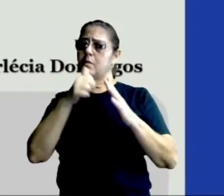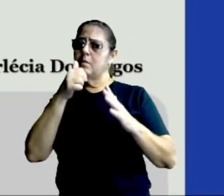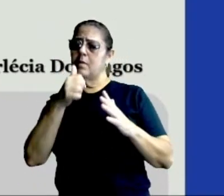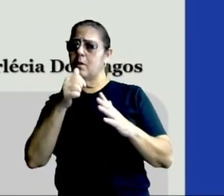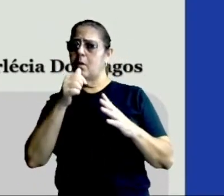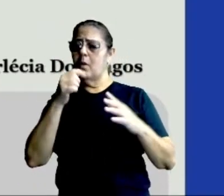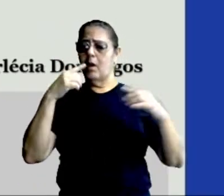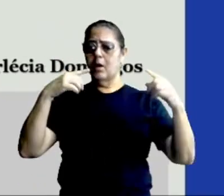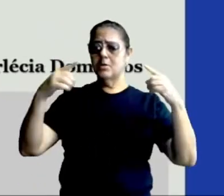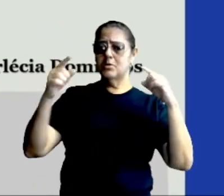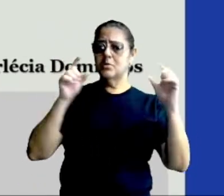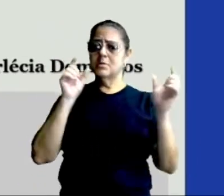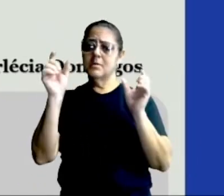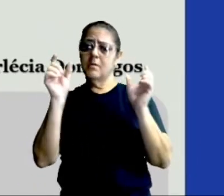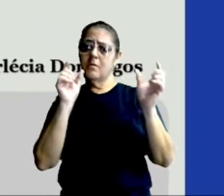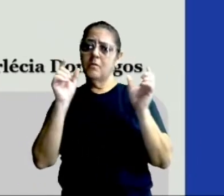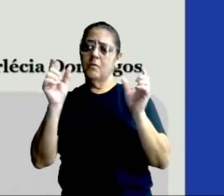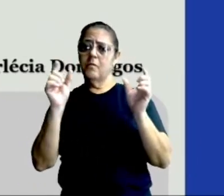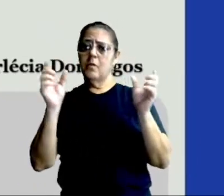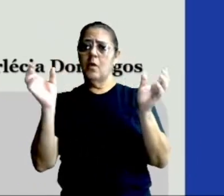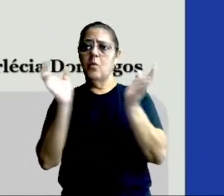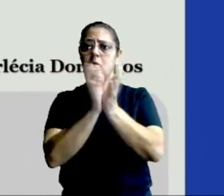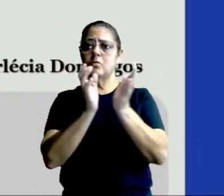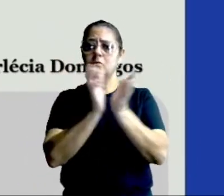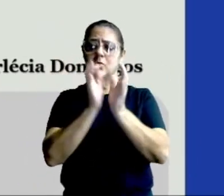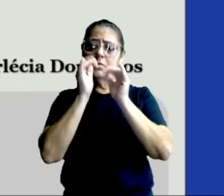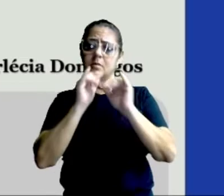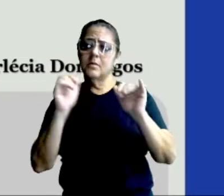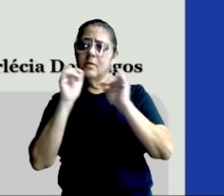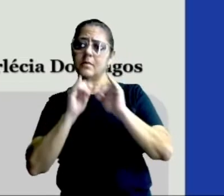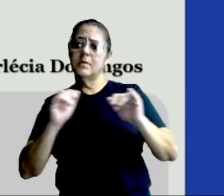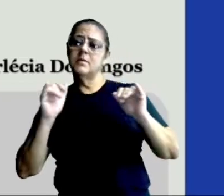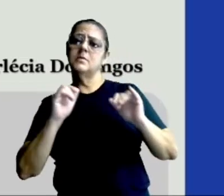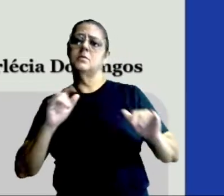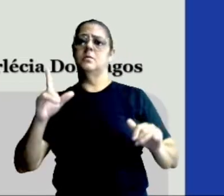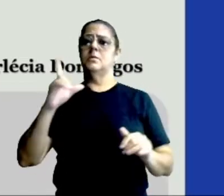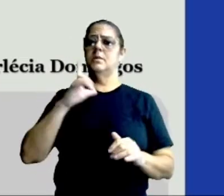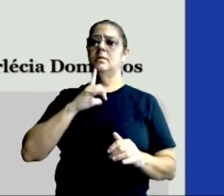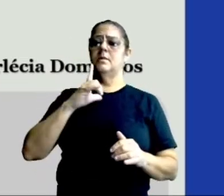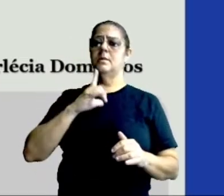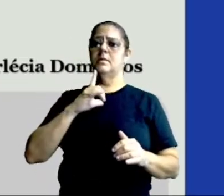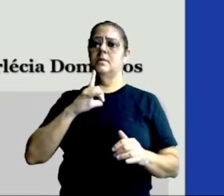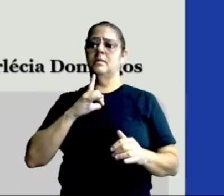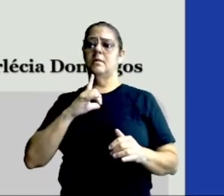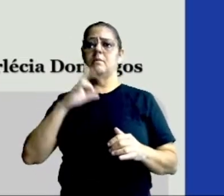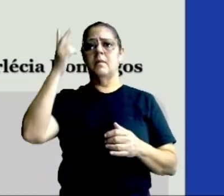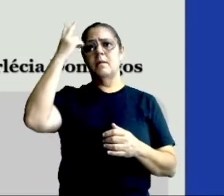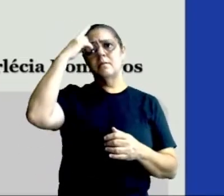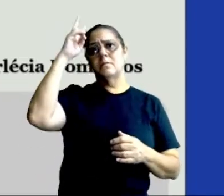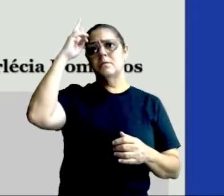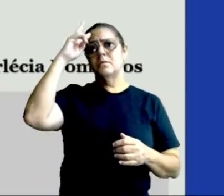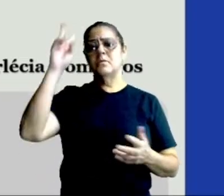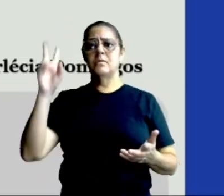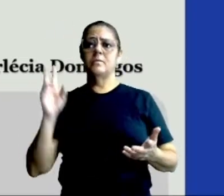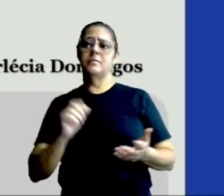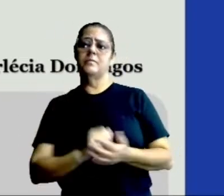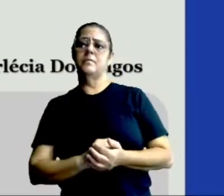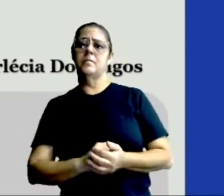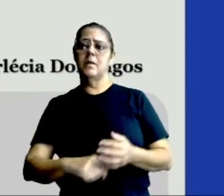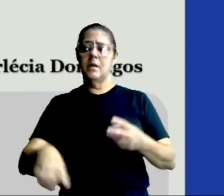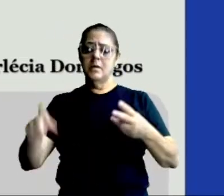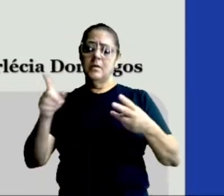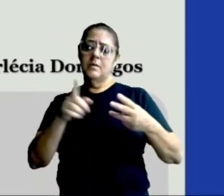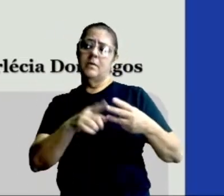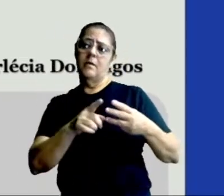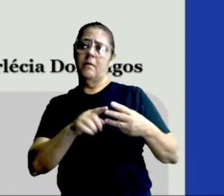primeiro é a social parágrafo ao conjunto de informações que constituem uma cena da história o outro ponto